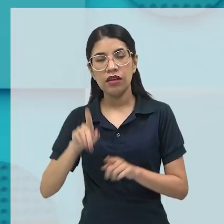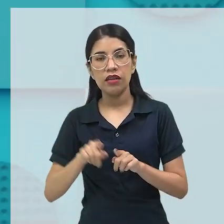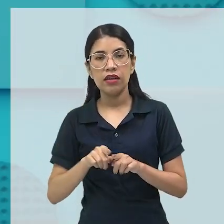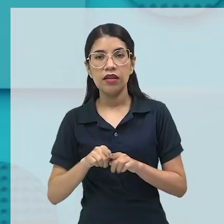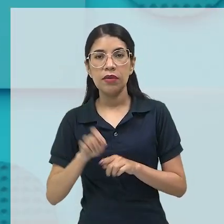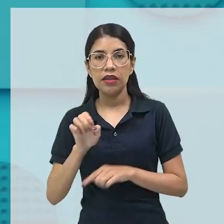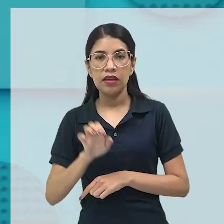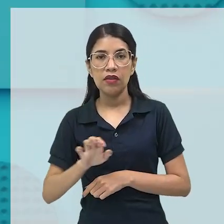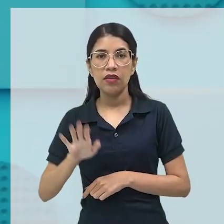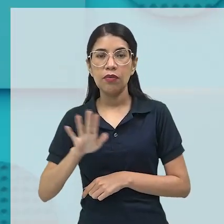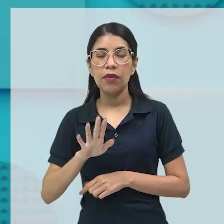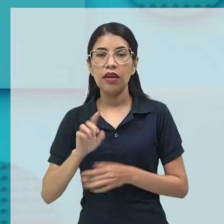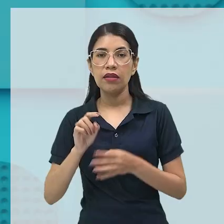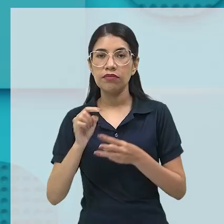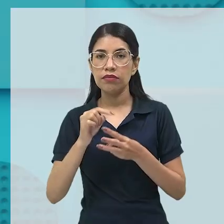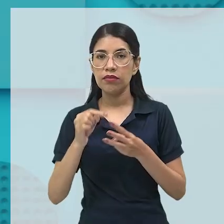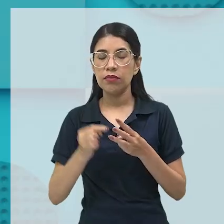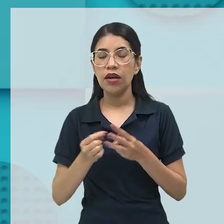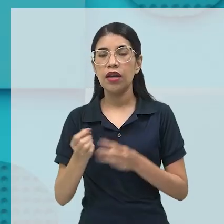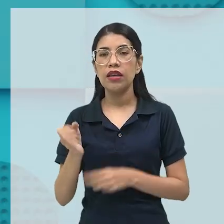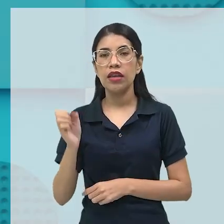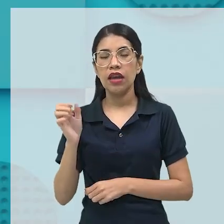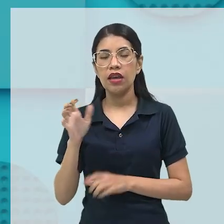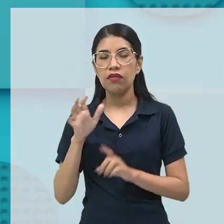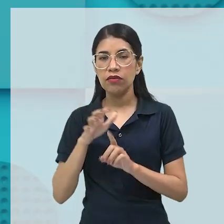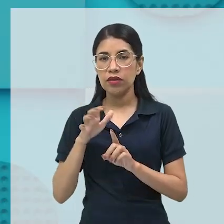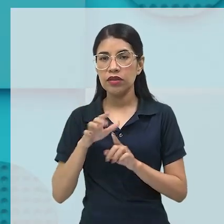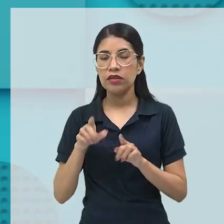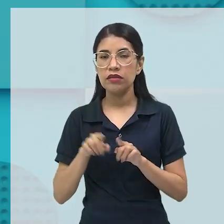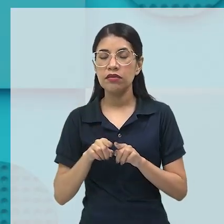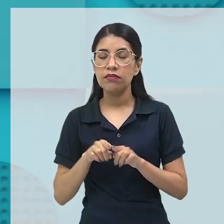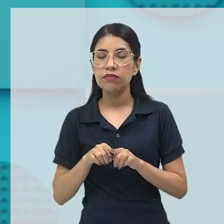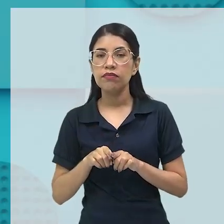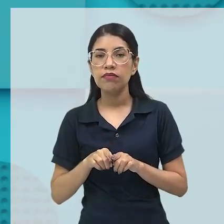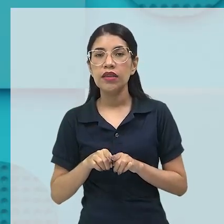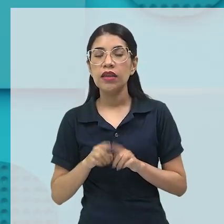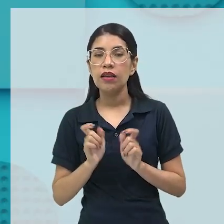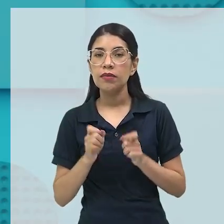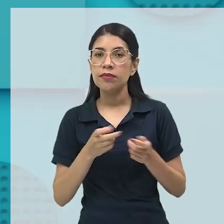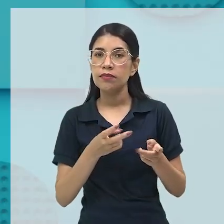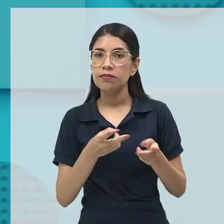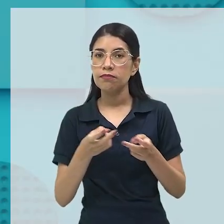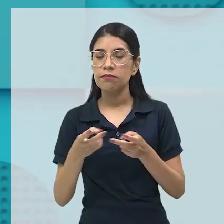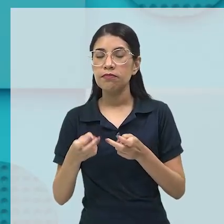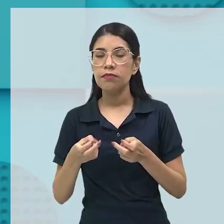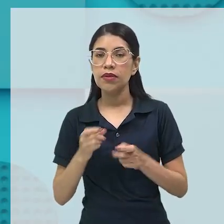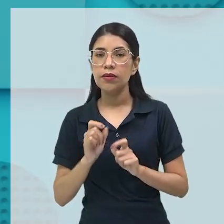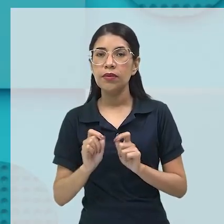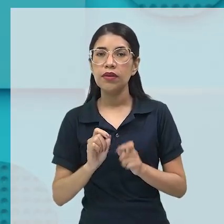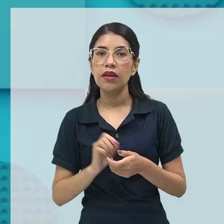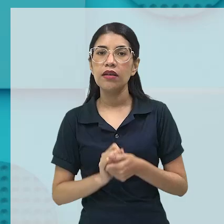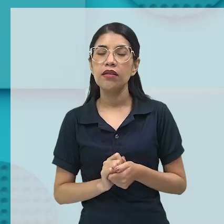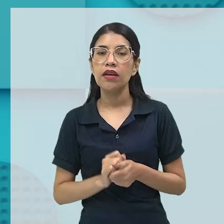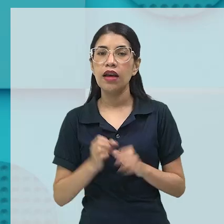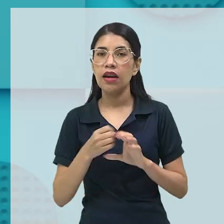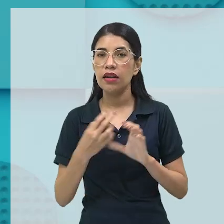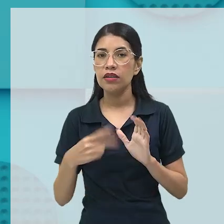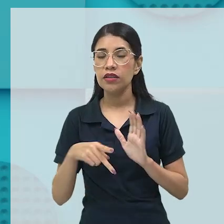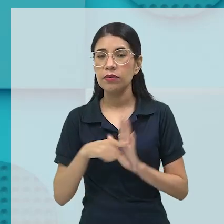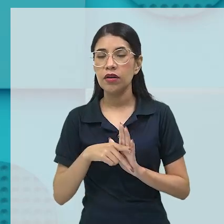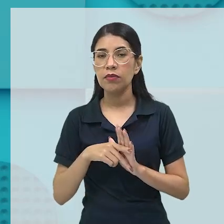europeia, porque fomos colonizados por portugueses, né? Então a gente consegue encontrar indícios de cada uma